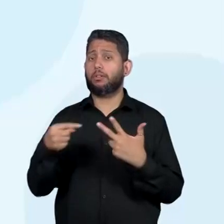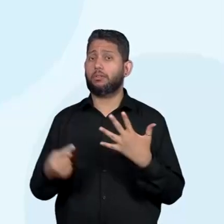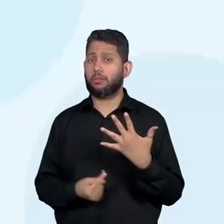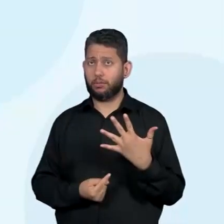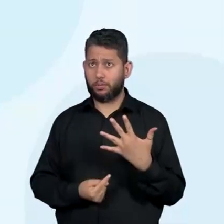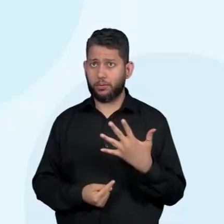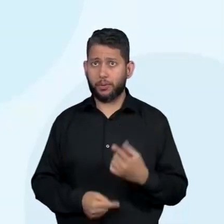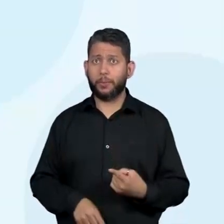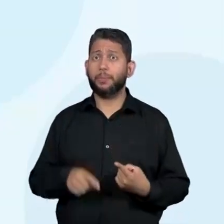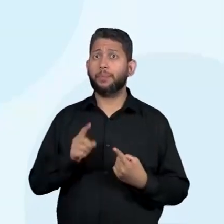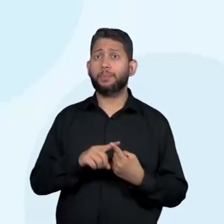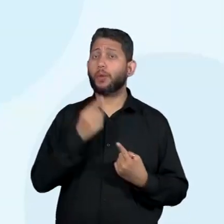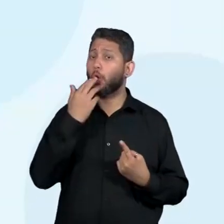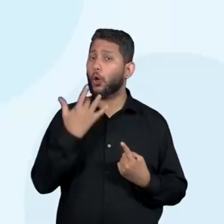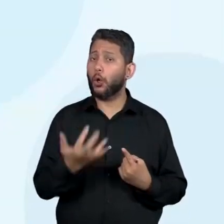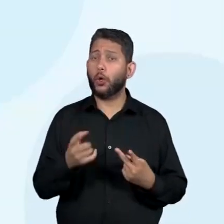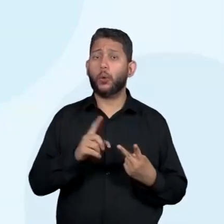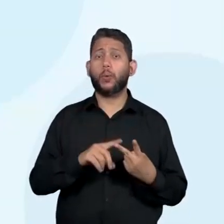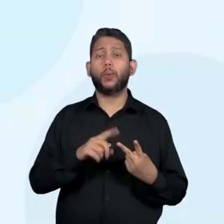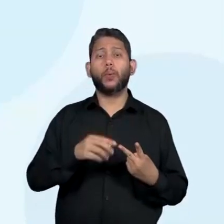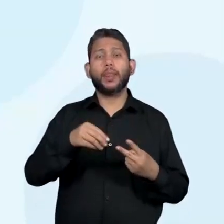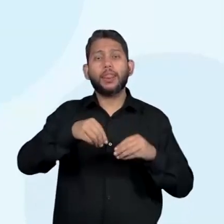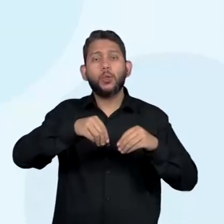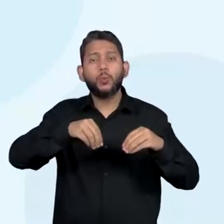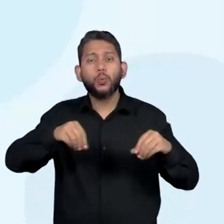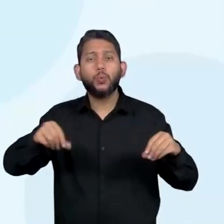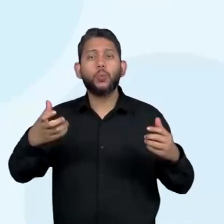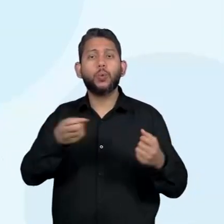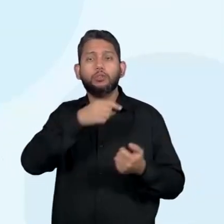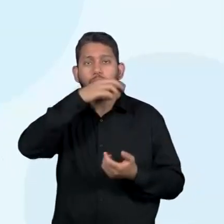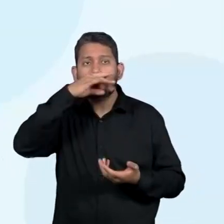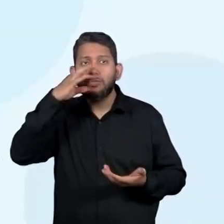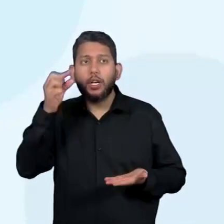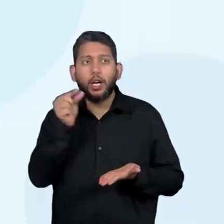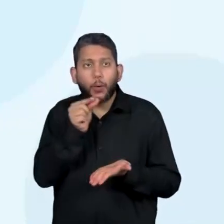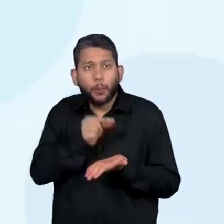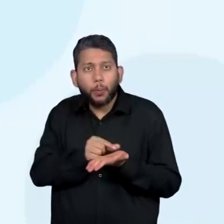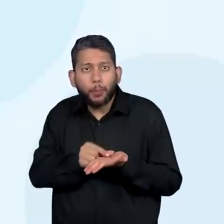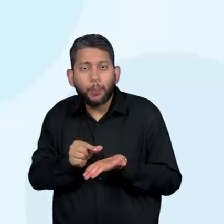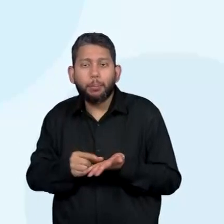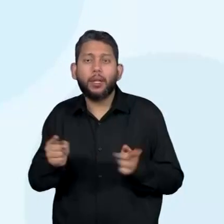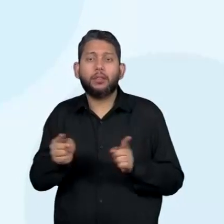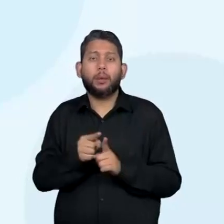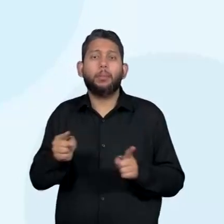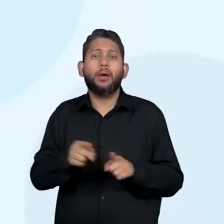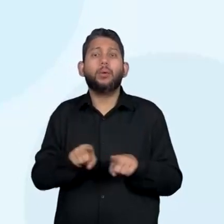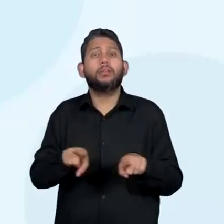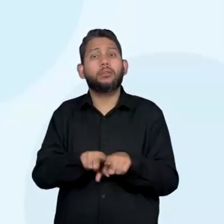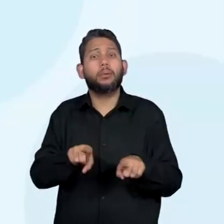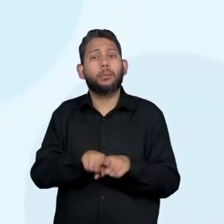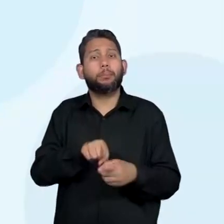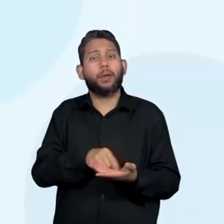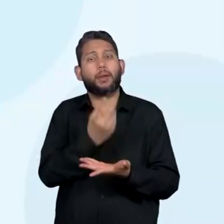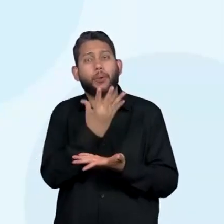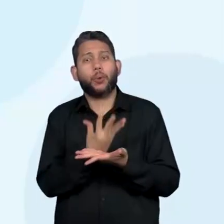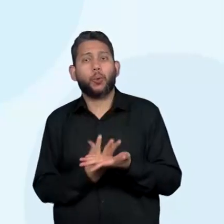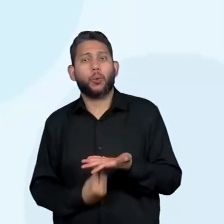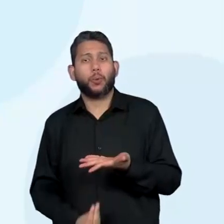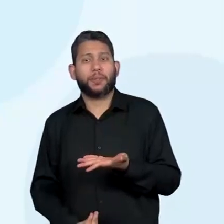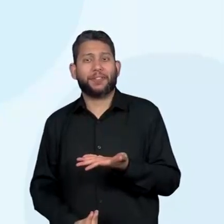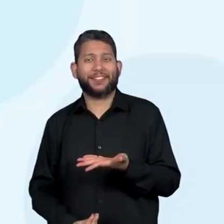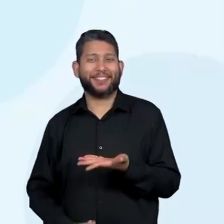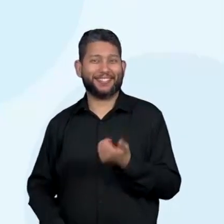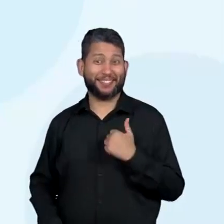cor, textura, cheiro, tamanho das partículas e permeabilidade, ok?